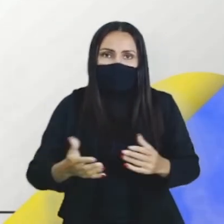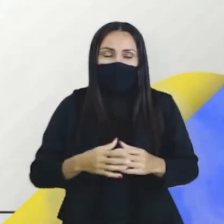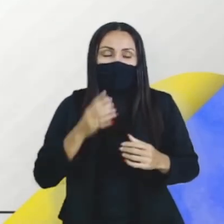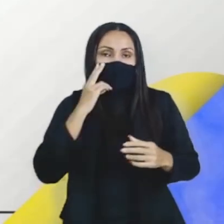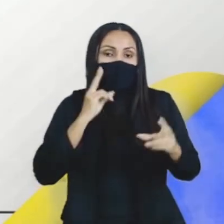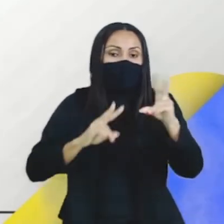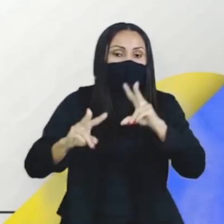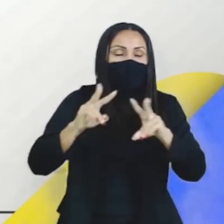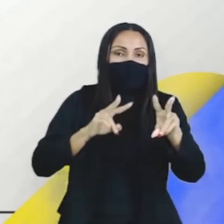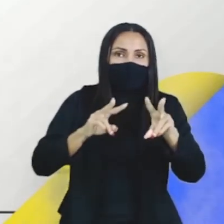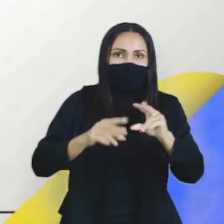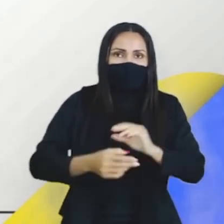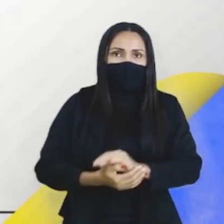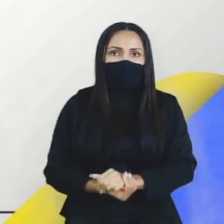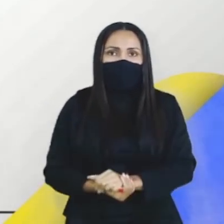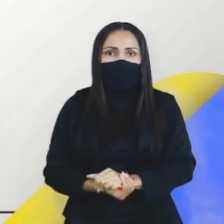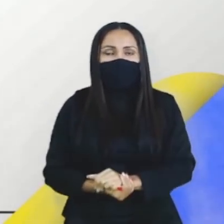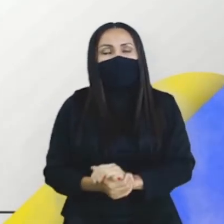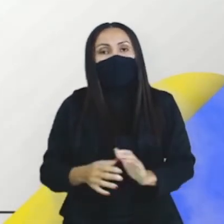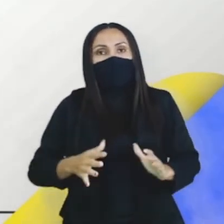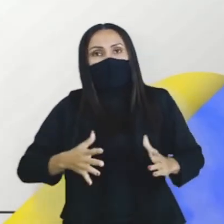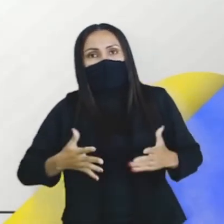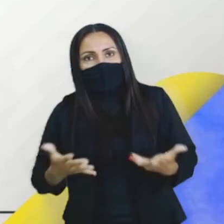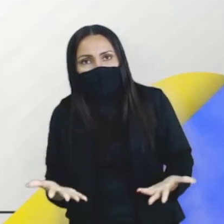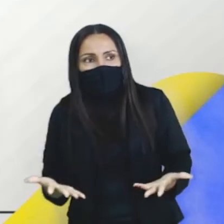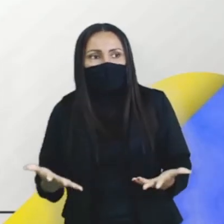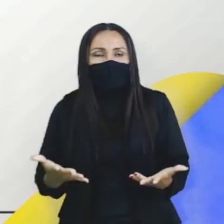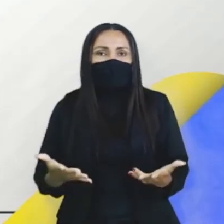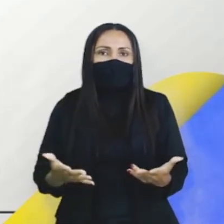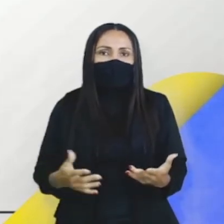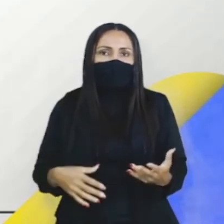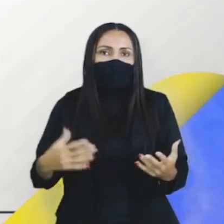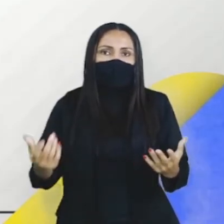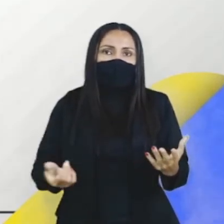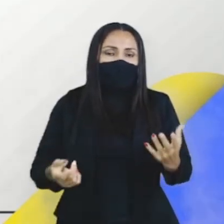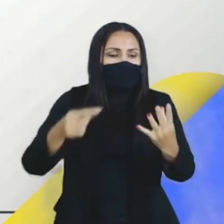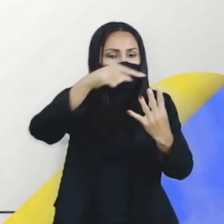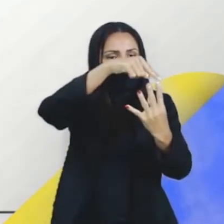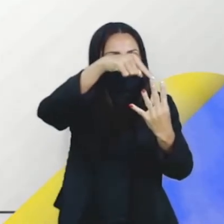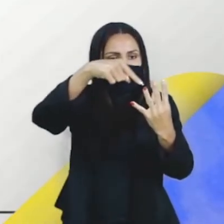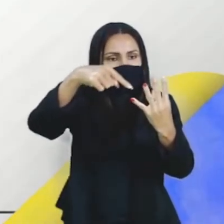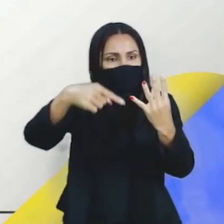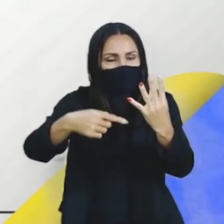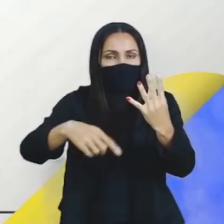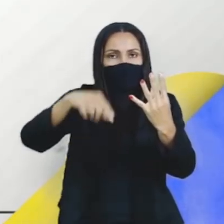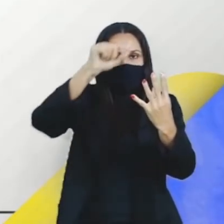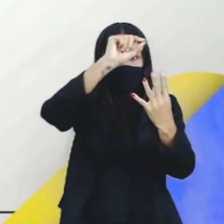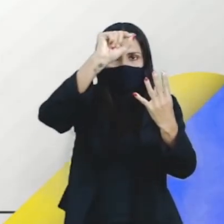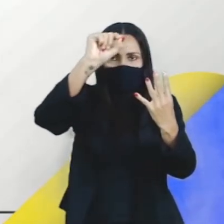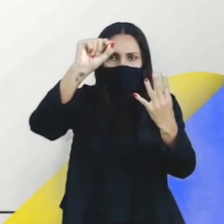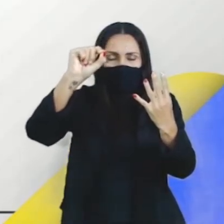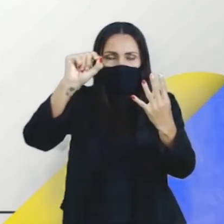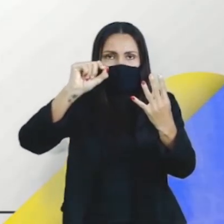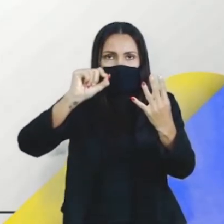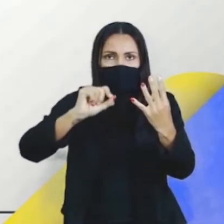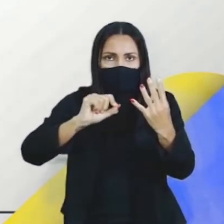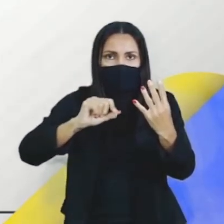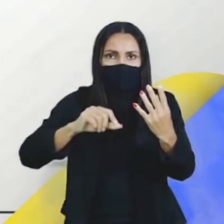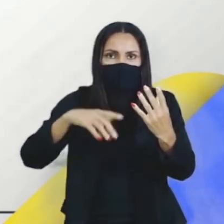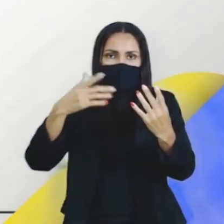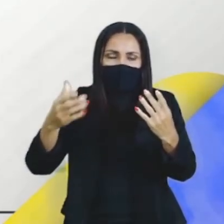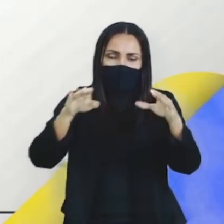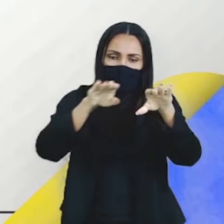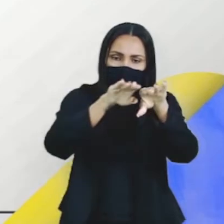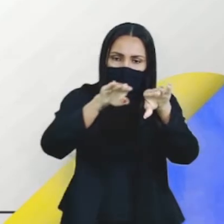vista superior. Então, 4 desses pontos estão situados nos pontos